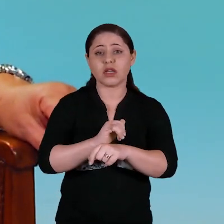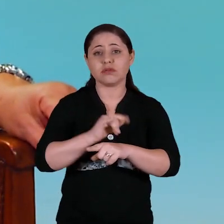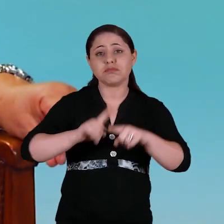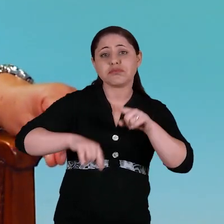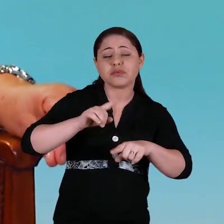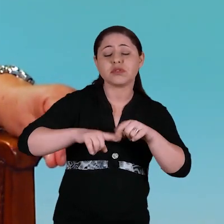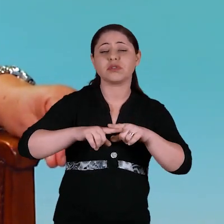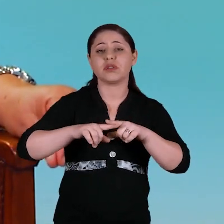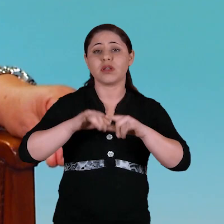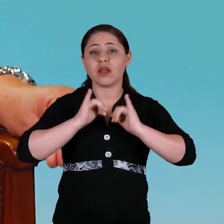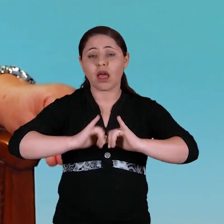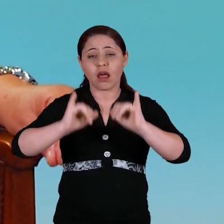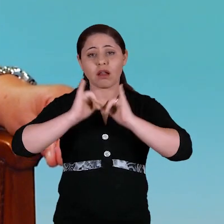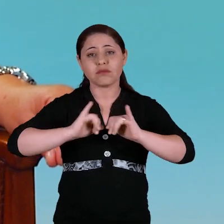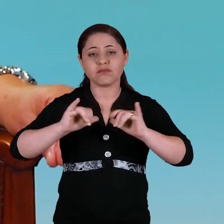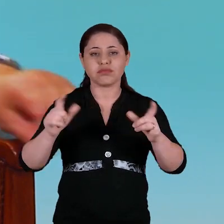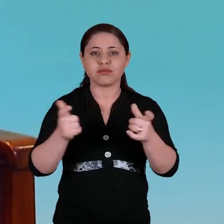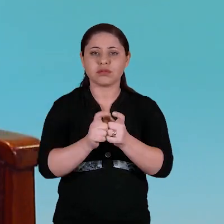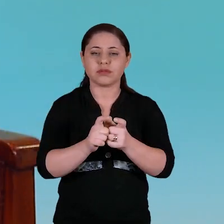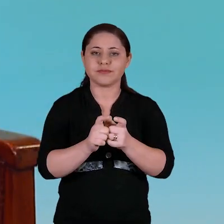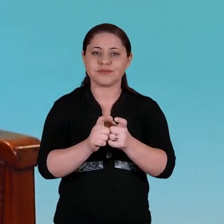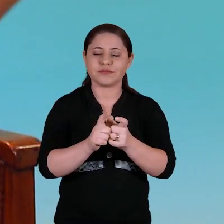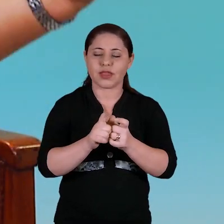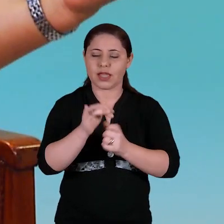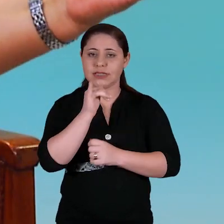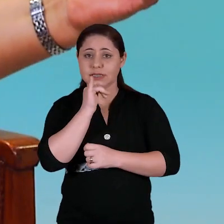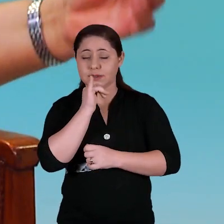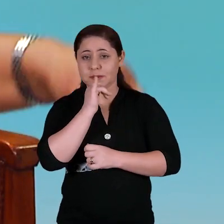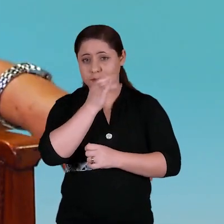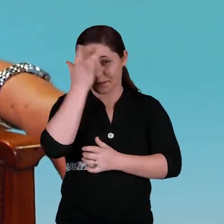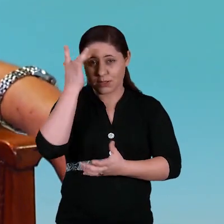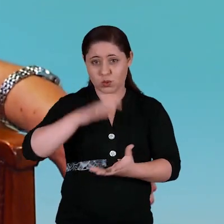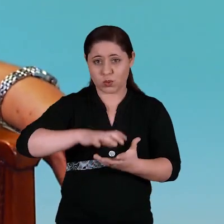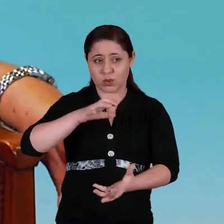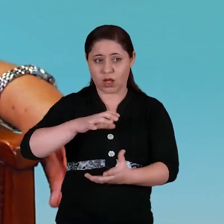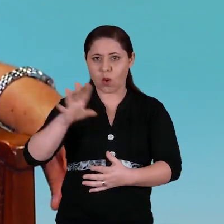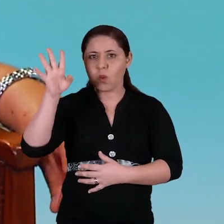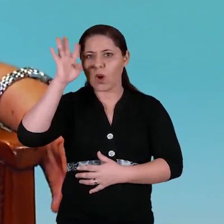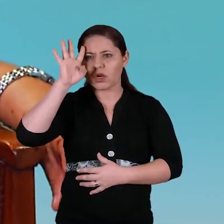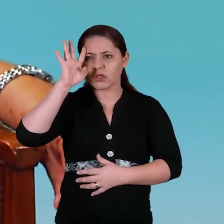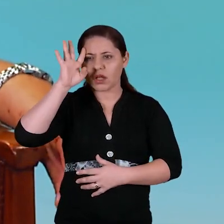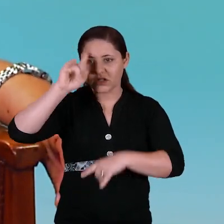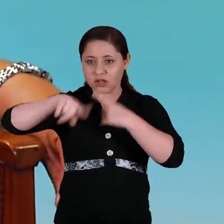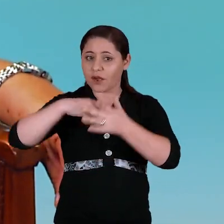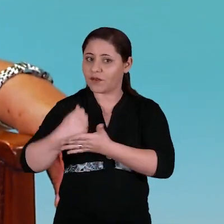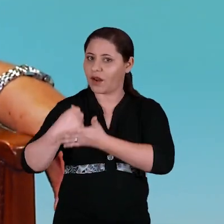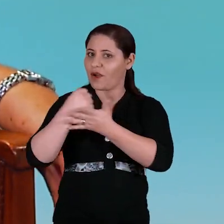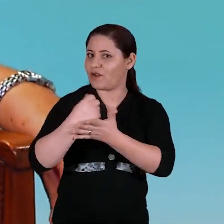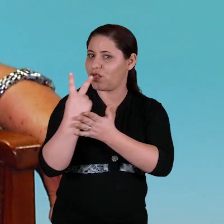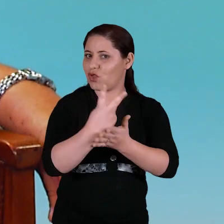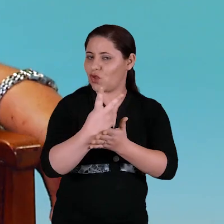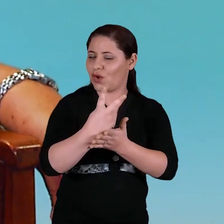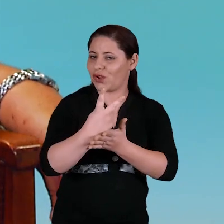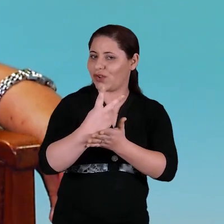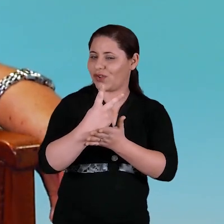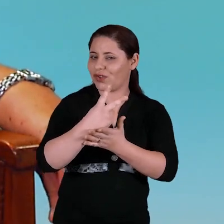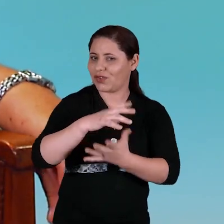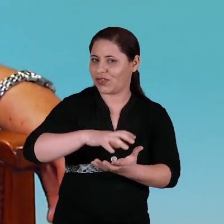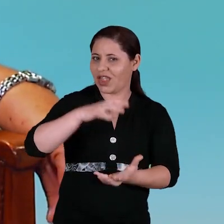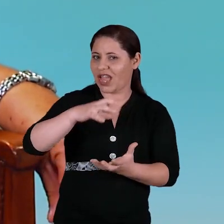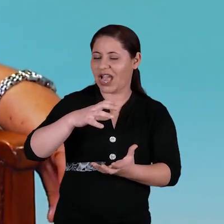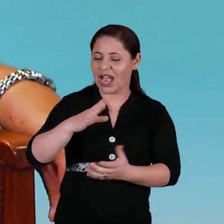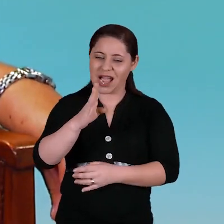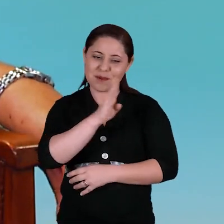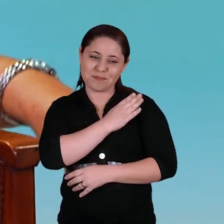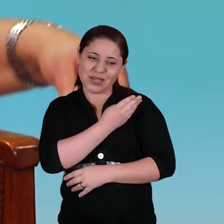exemplo, um idoso vai lá numa quarta-feira, ele gosta, ele vai na outra, já leva mais 2 idosos. Assim, a comadre,